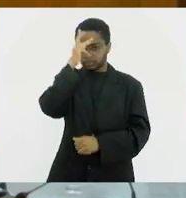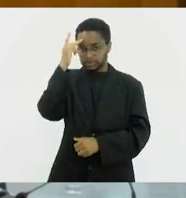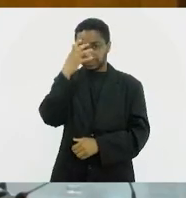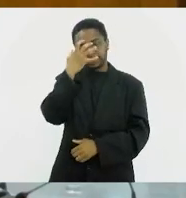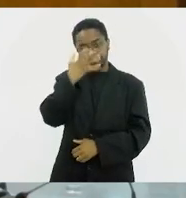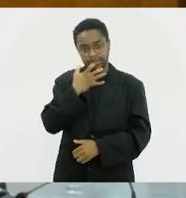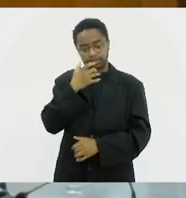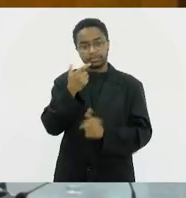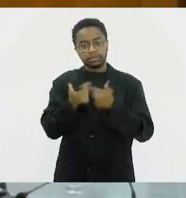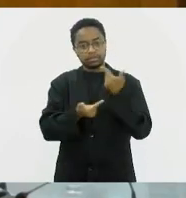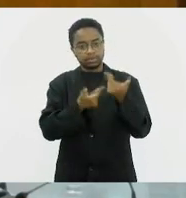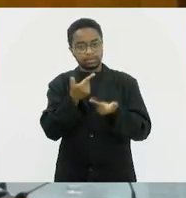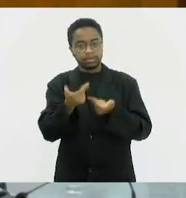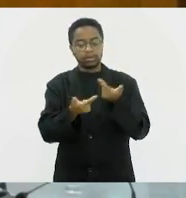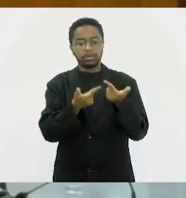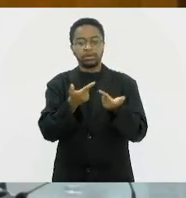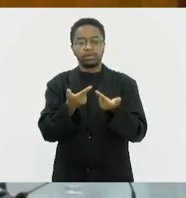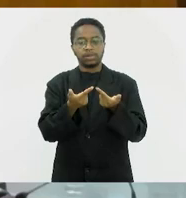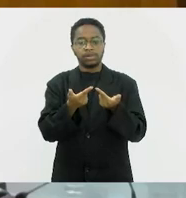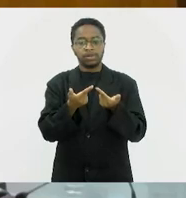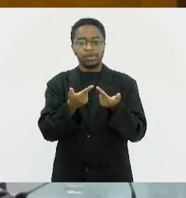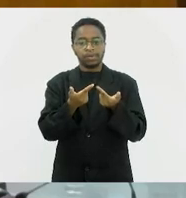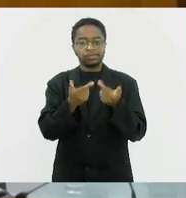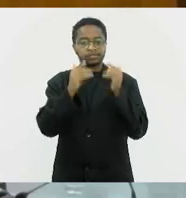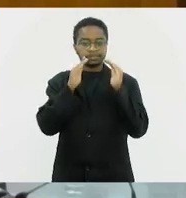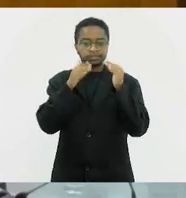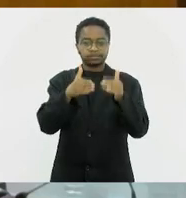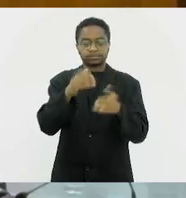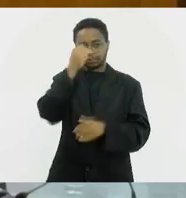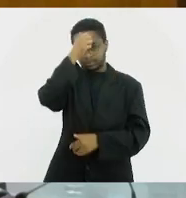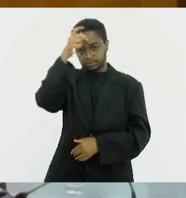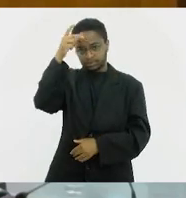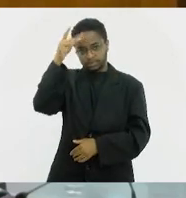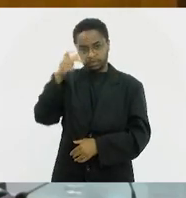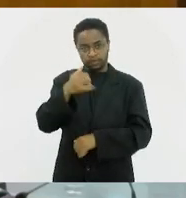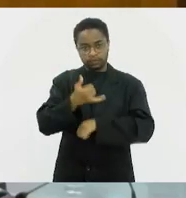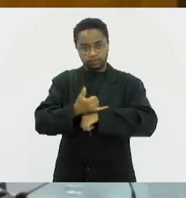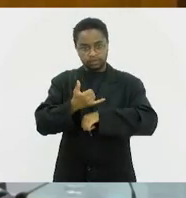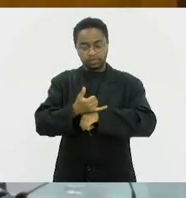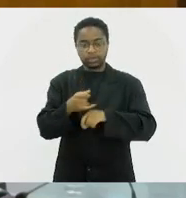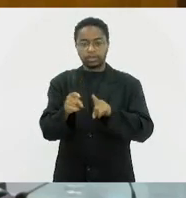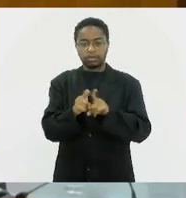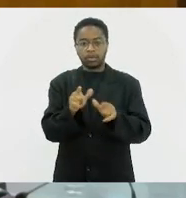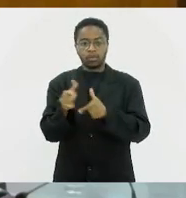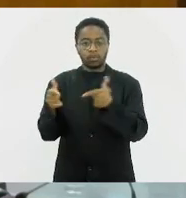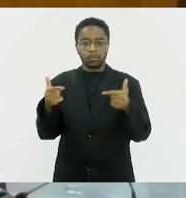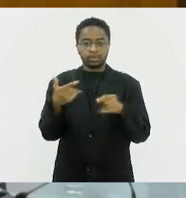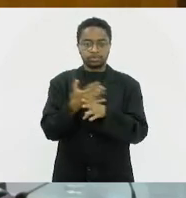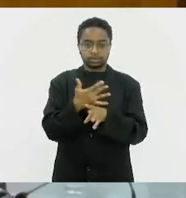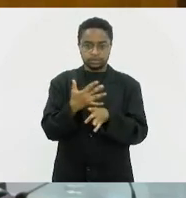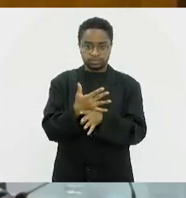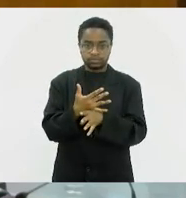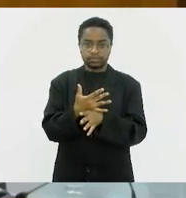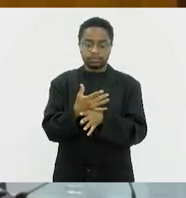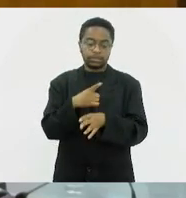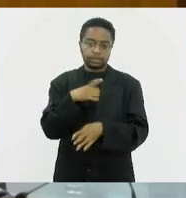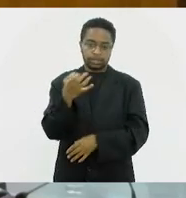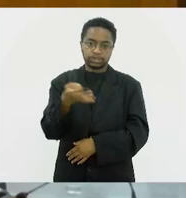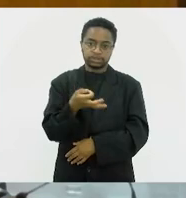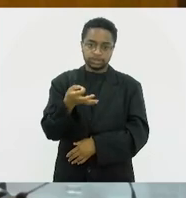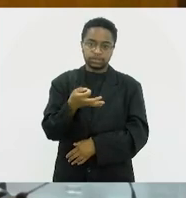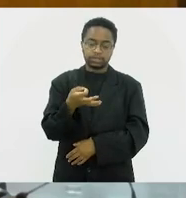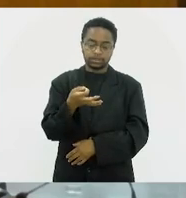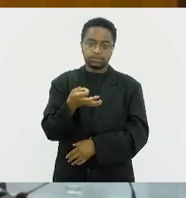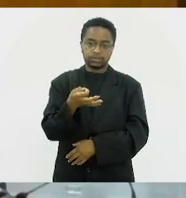trabalhando em prol da prefeitura, do povo de Volta Redonda. E outras cidades também, com certeza, têm